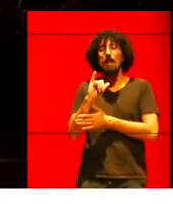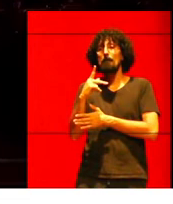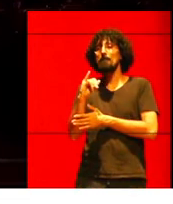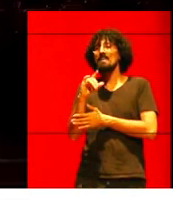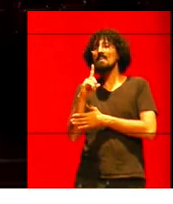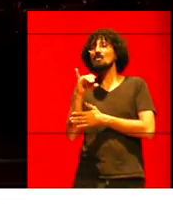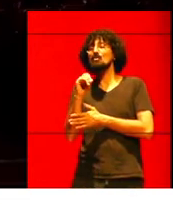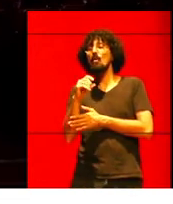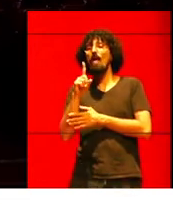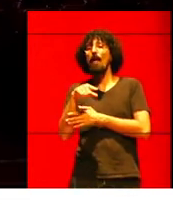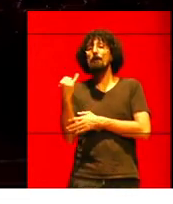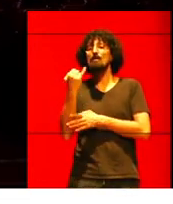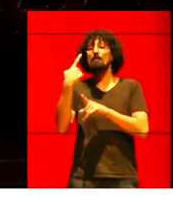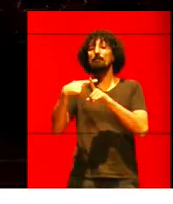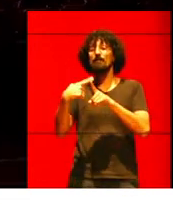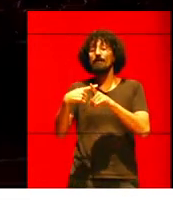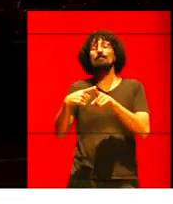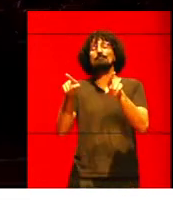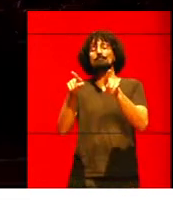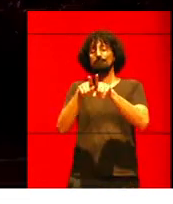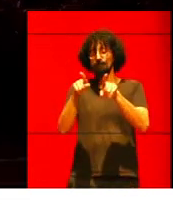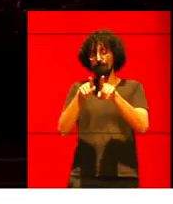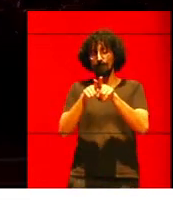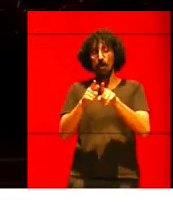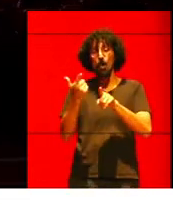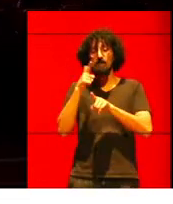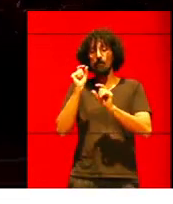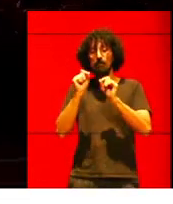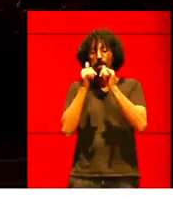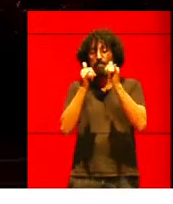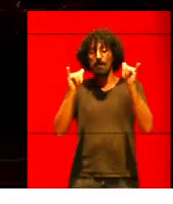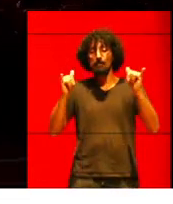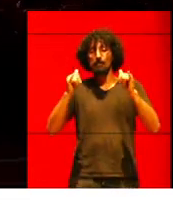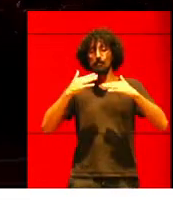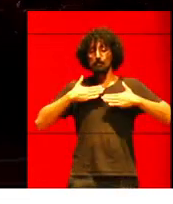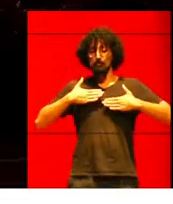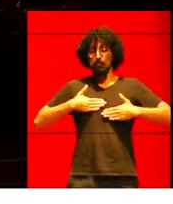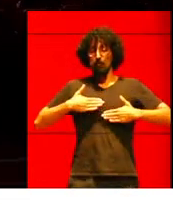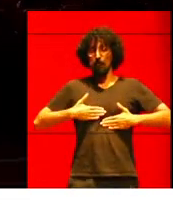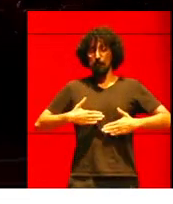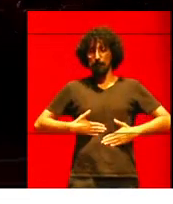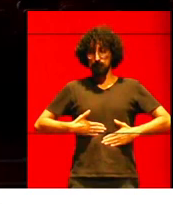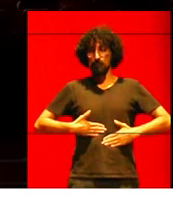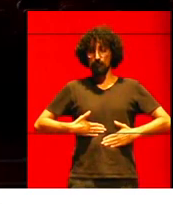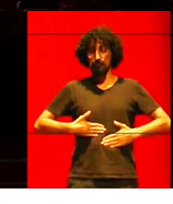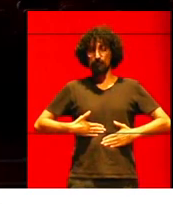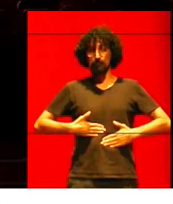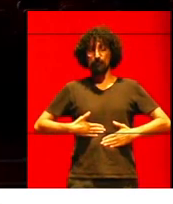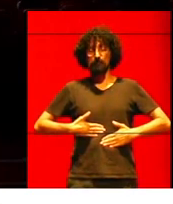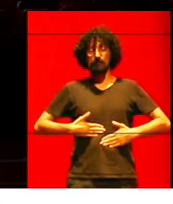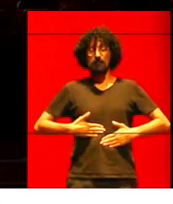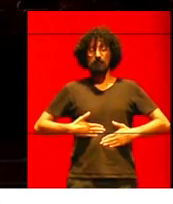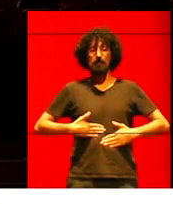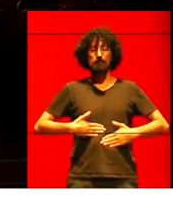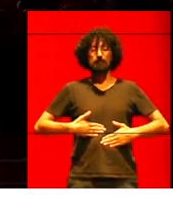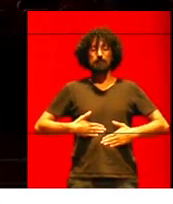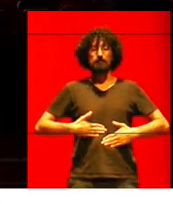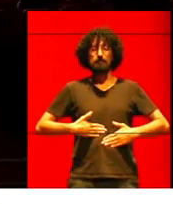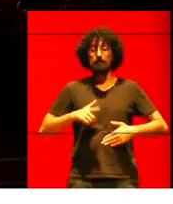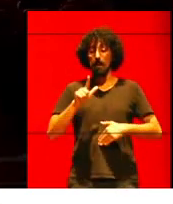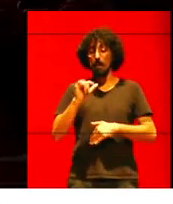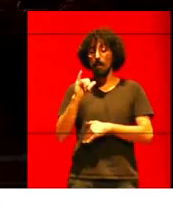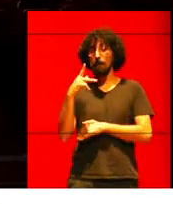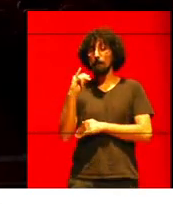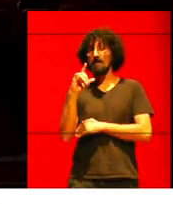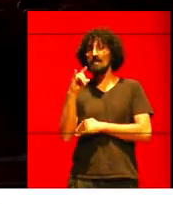também fornecem energia. E, aliás, veja só, eu até fiz questão de colocar que os lipídios fornecem mais